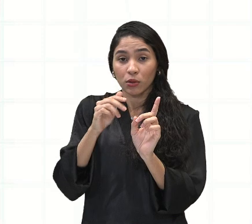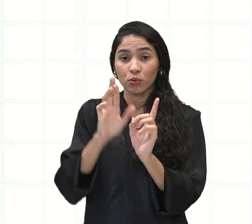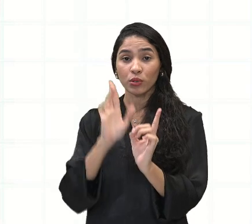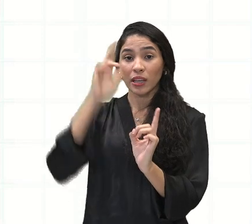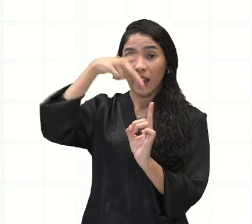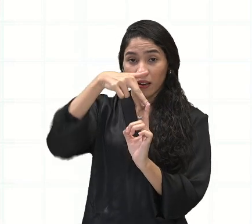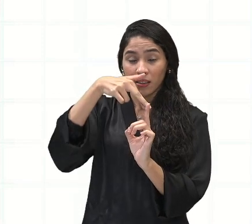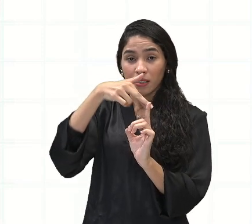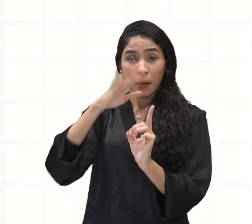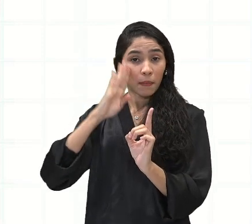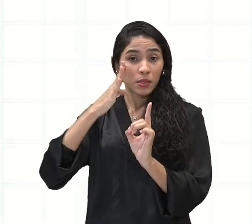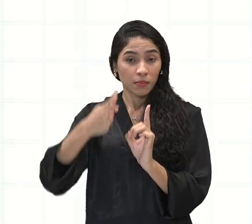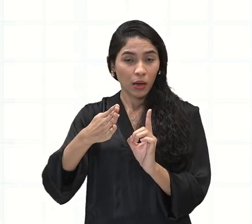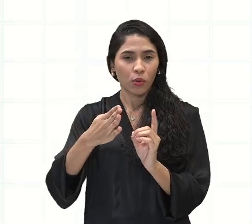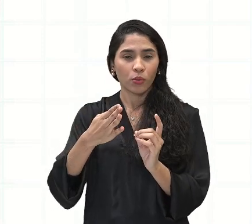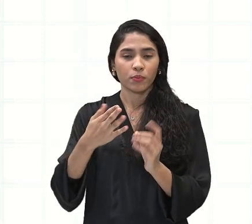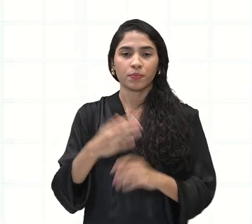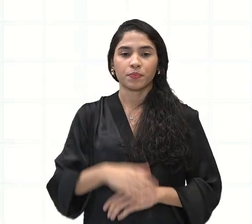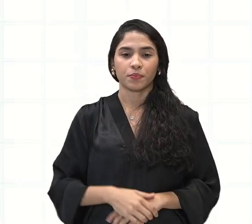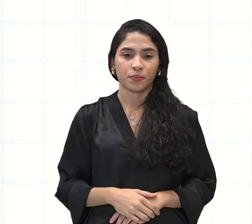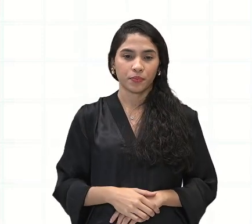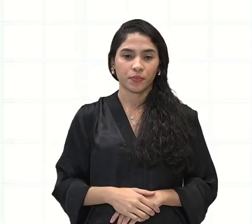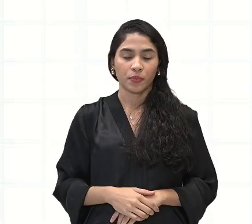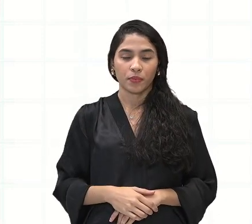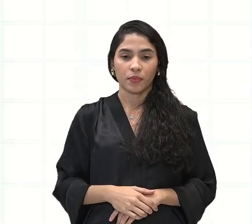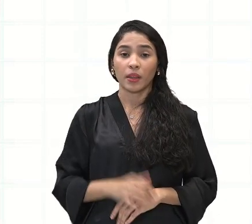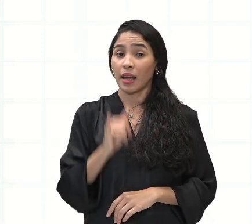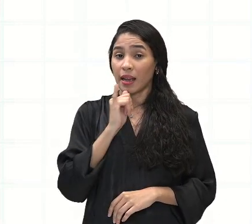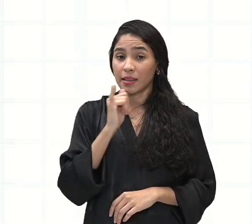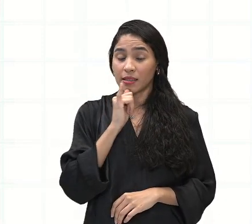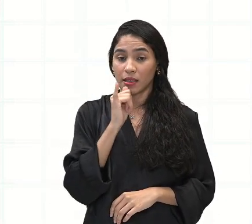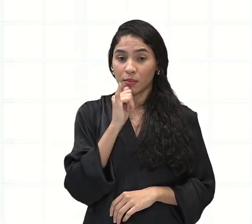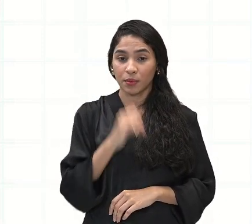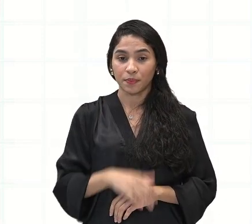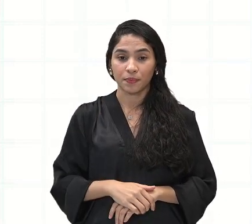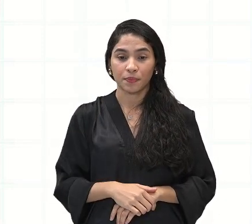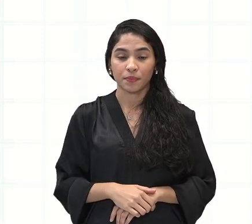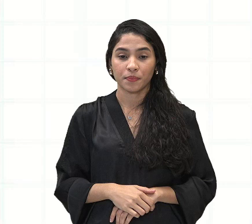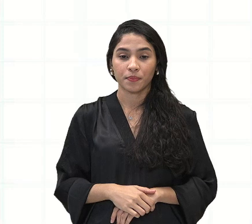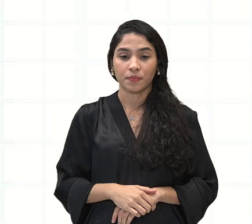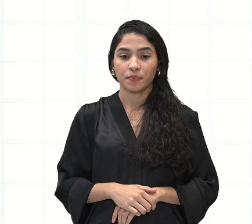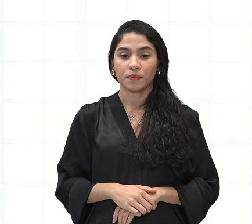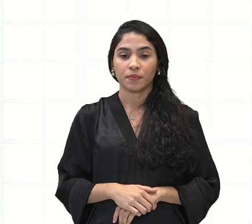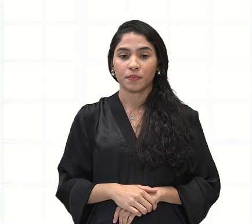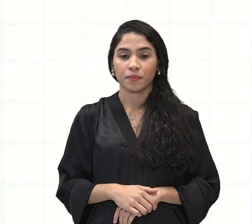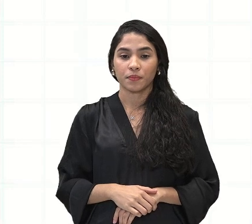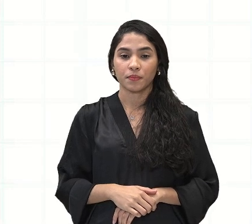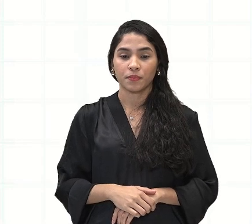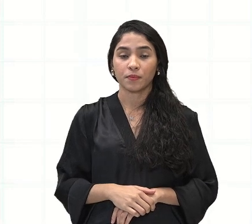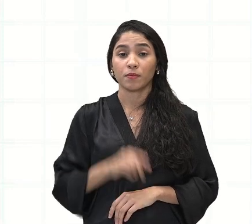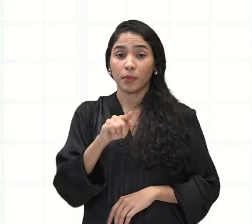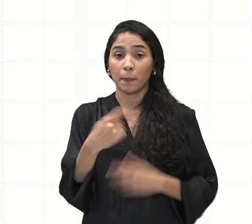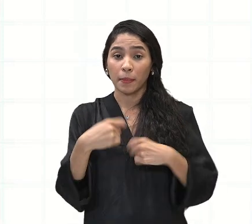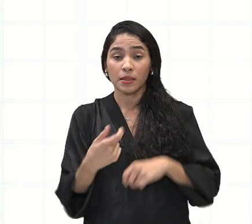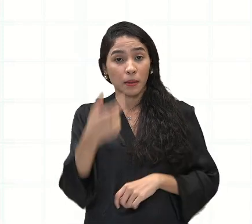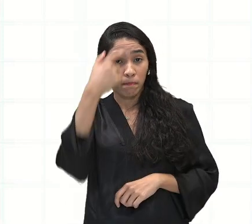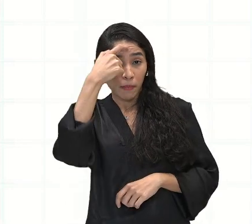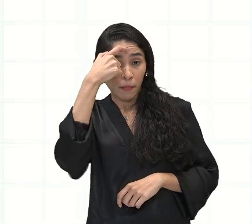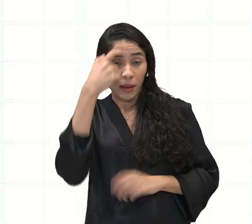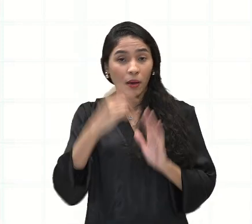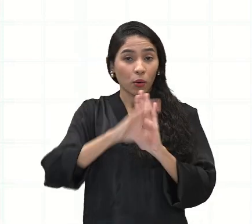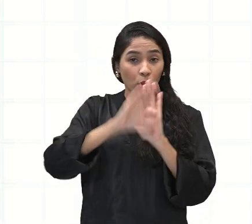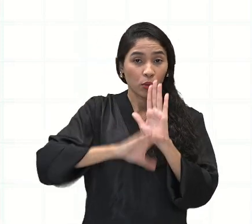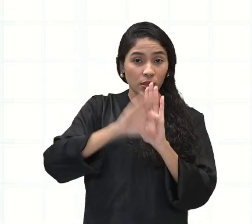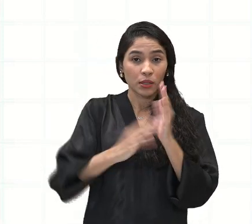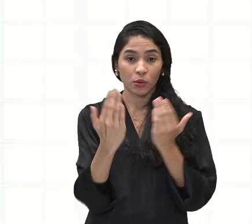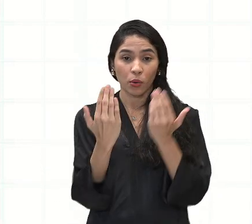assim? A gente vai ver no nosso exemplo. É mais fácil a gente explicar com um exemplo, mas você já tem que pensar nesse conceito de comparação